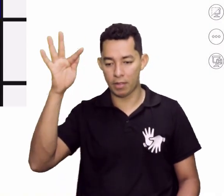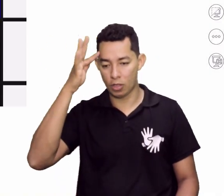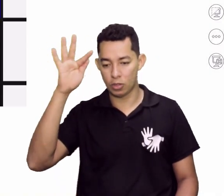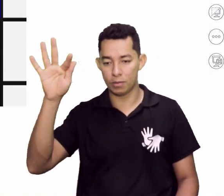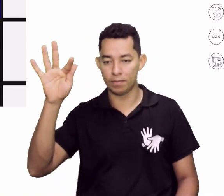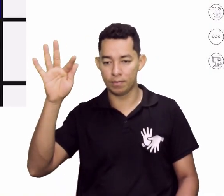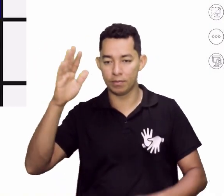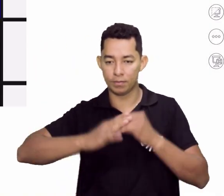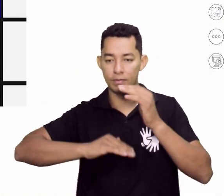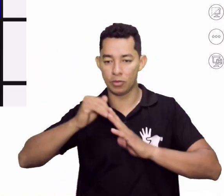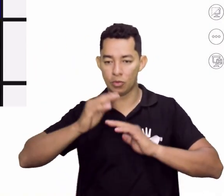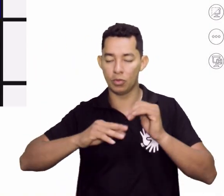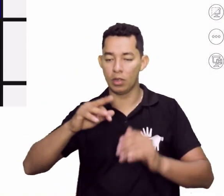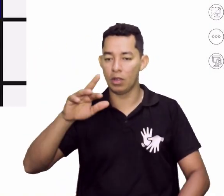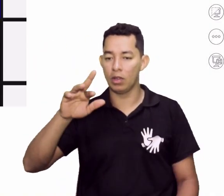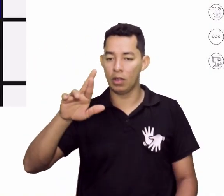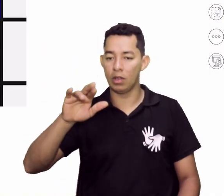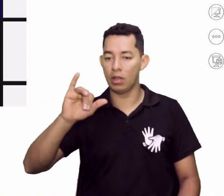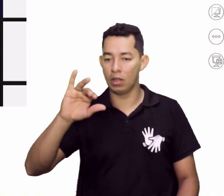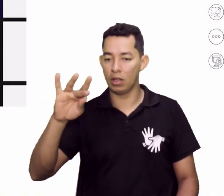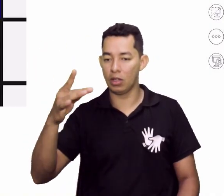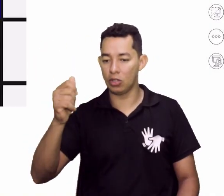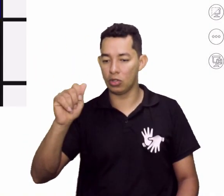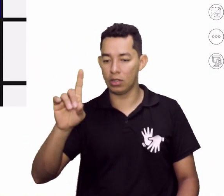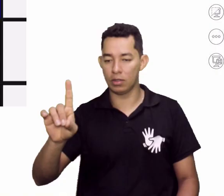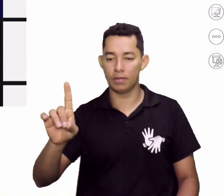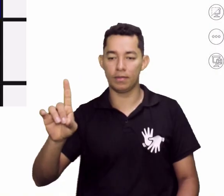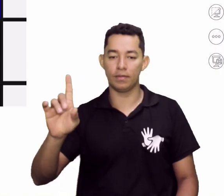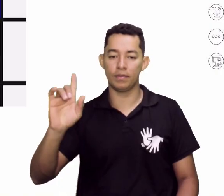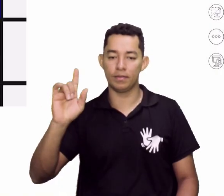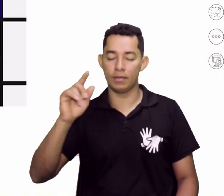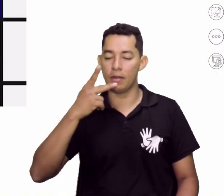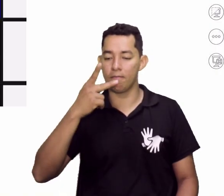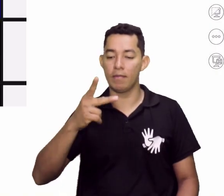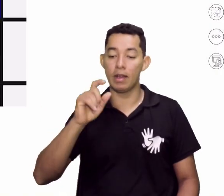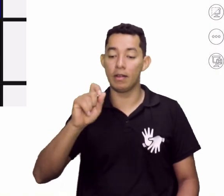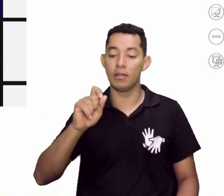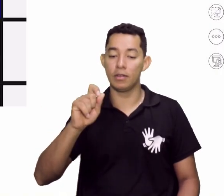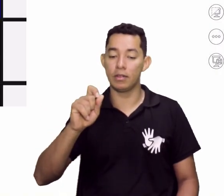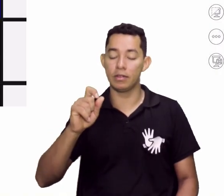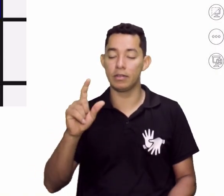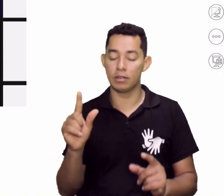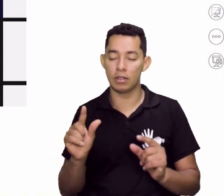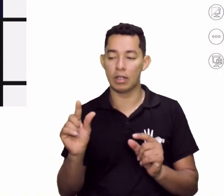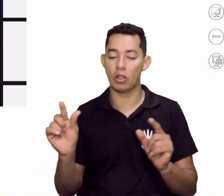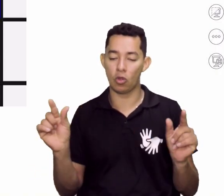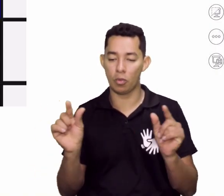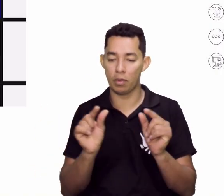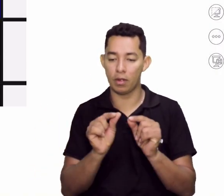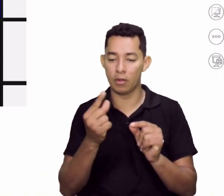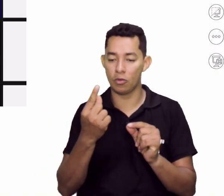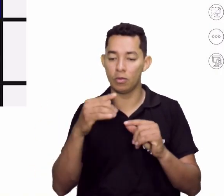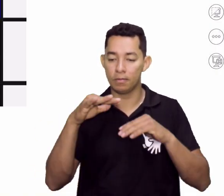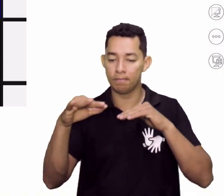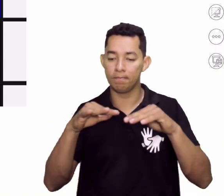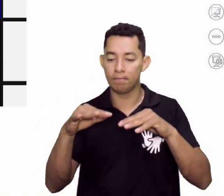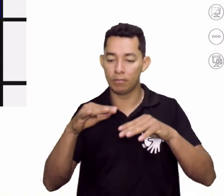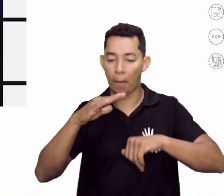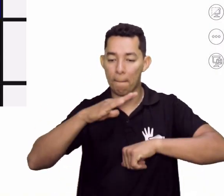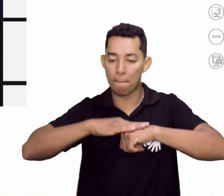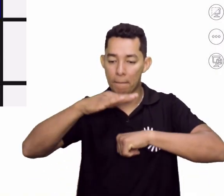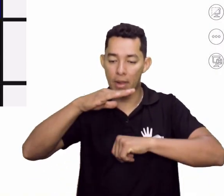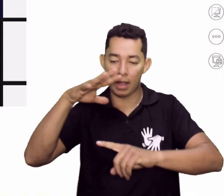Richard Arthur Waldheim, apontava o minimalismo como um dos movimentos que